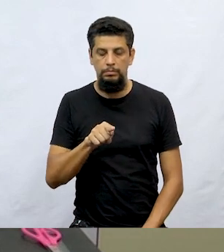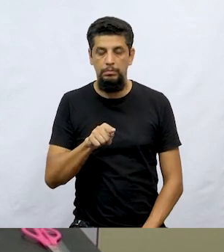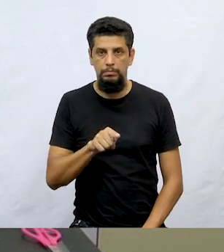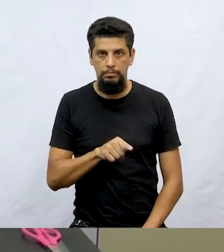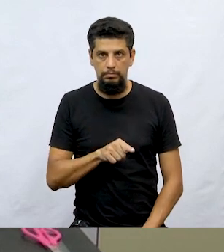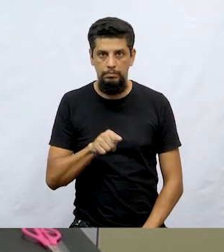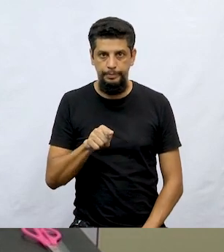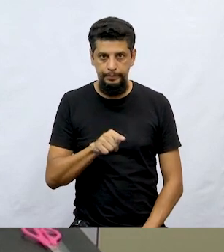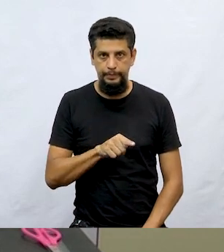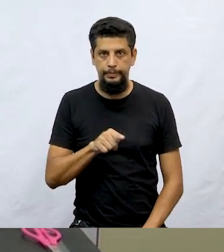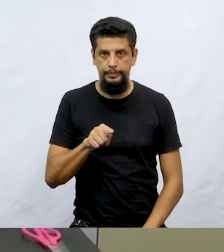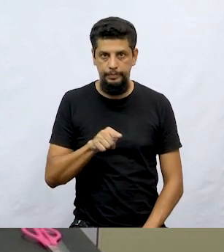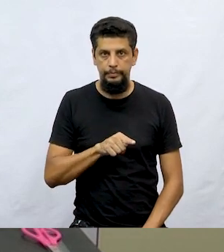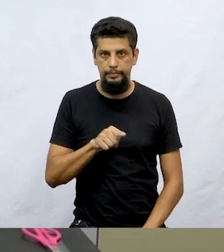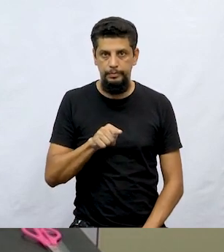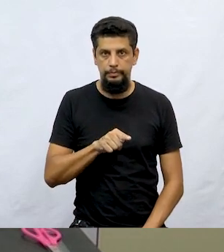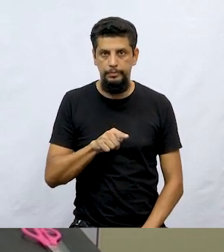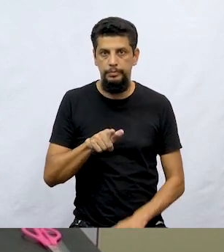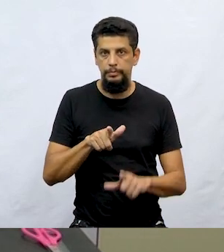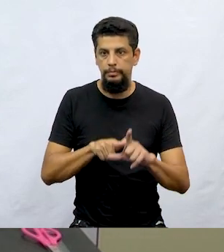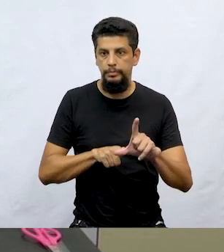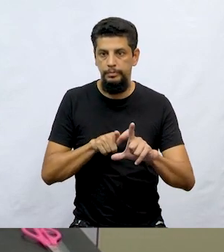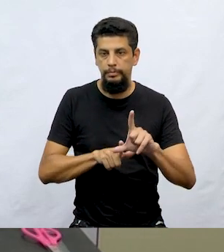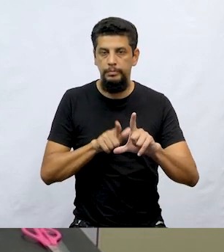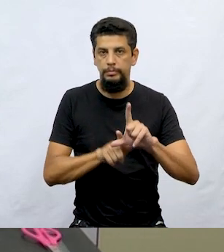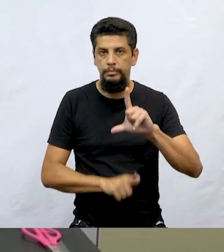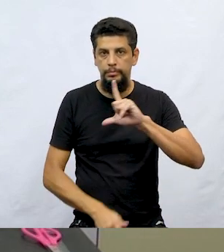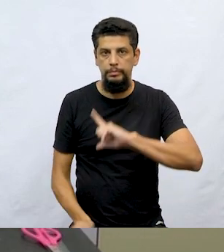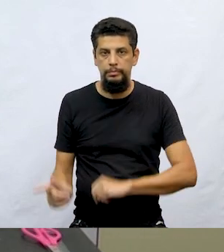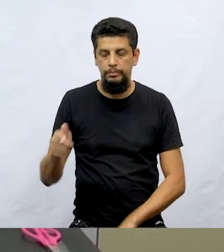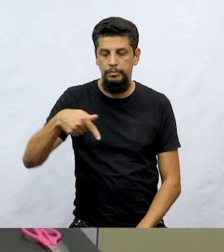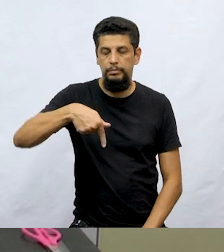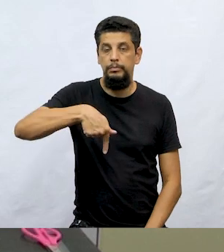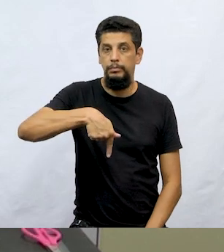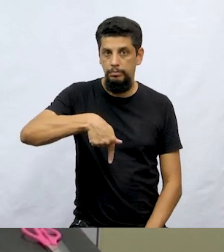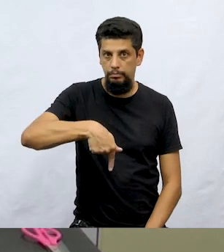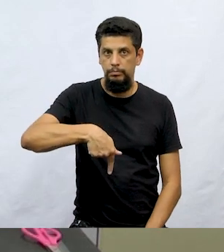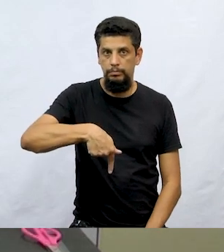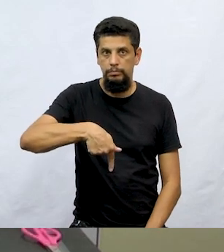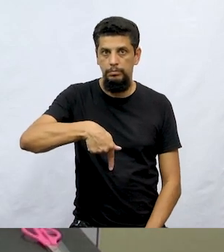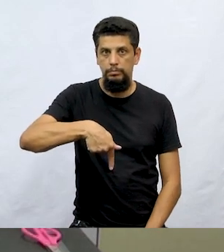Círculo com um risquinho. Um risquinho embaixo, né, prof? Sim.